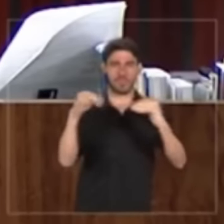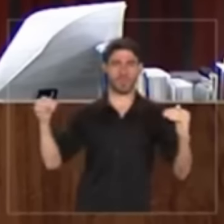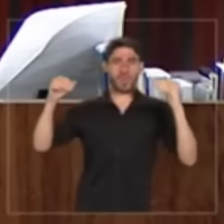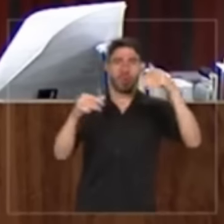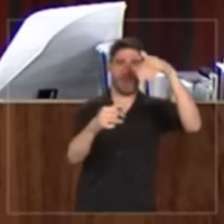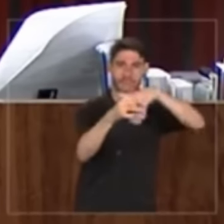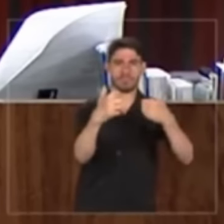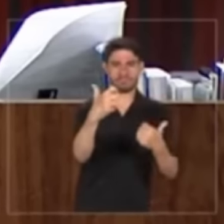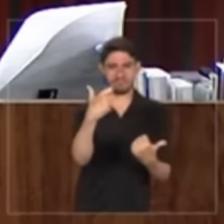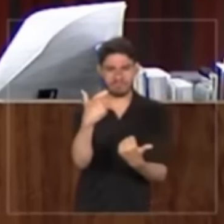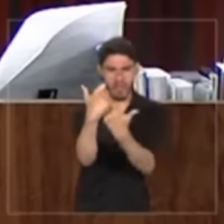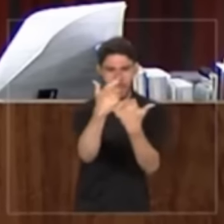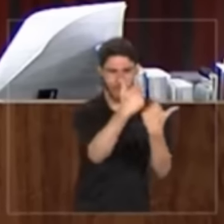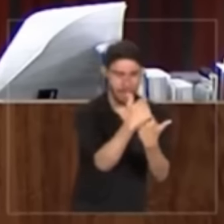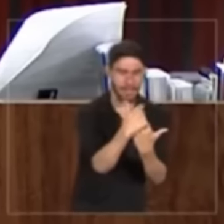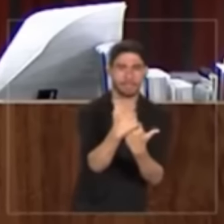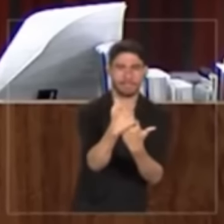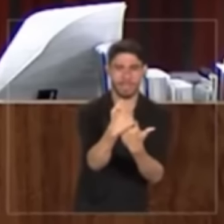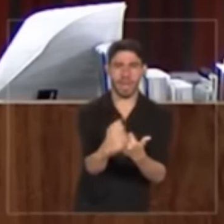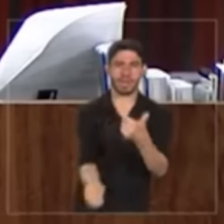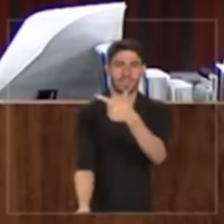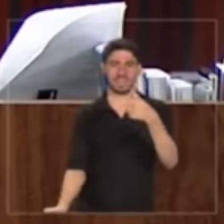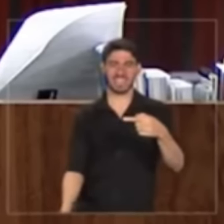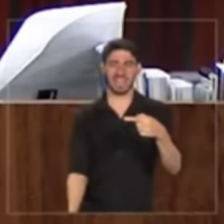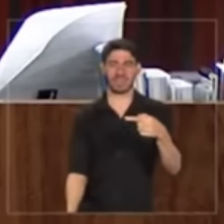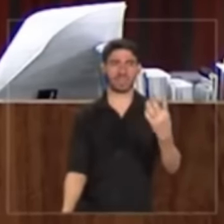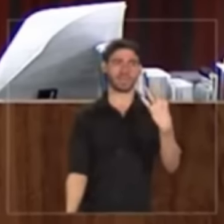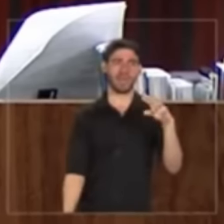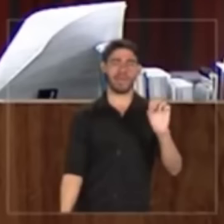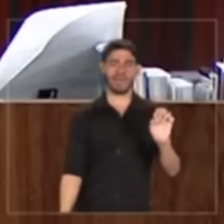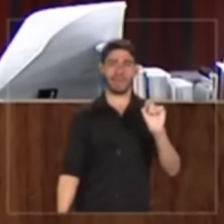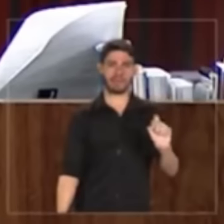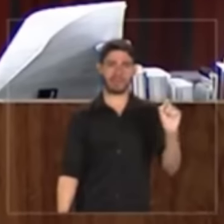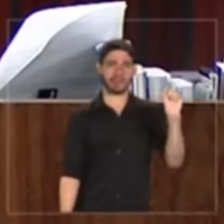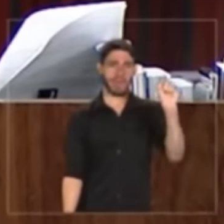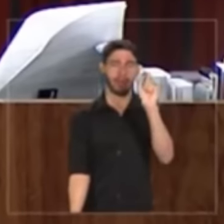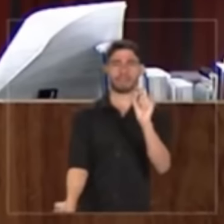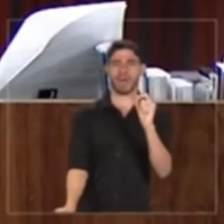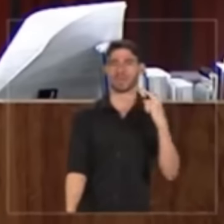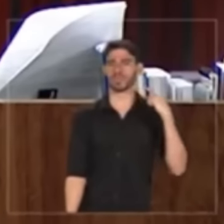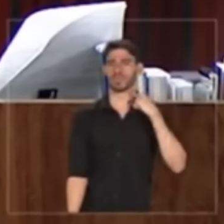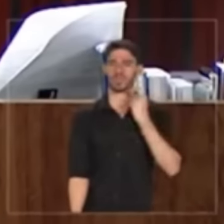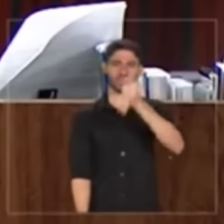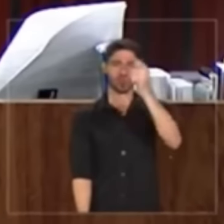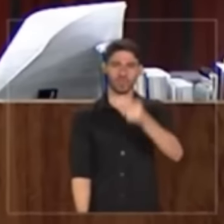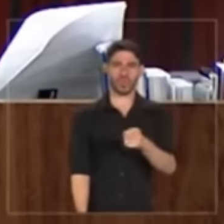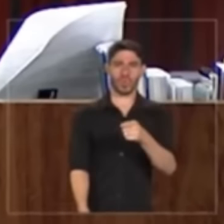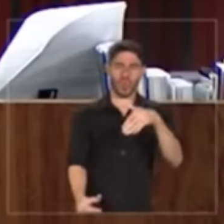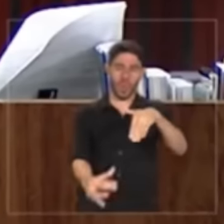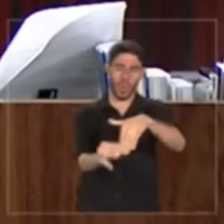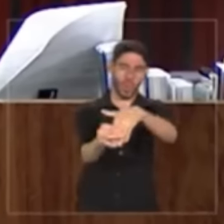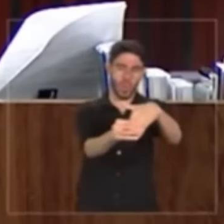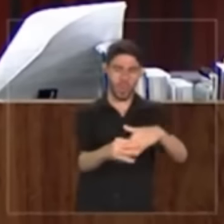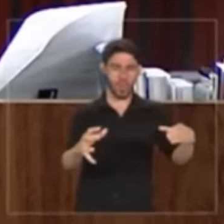apoiado é pelos 27 tribunais regionais eleitorais por todos os mes eleitorais membros do Ministério